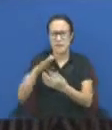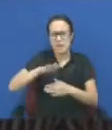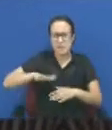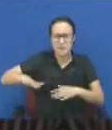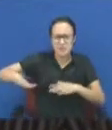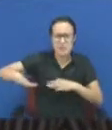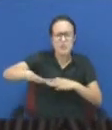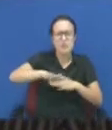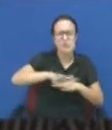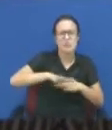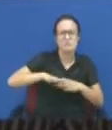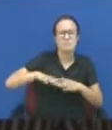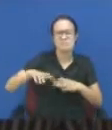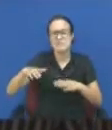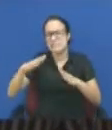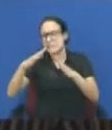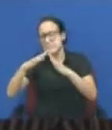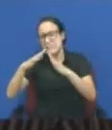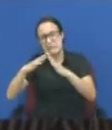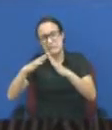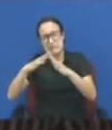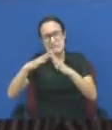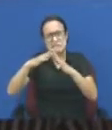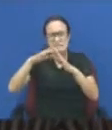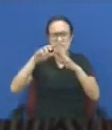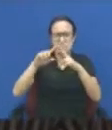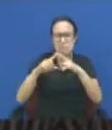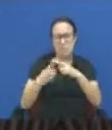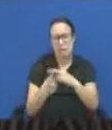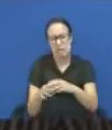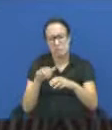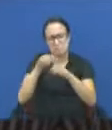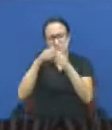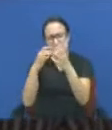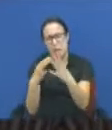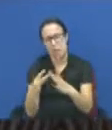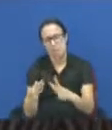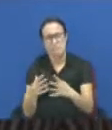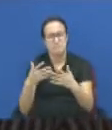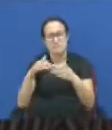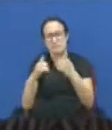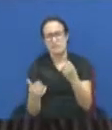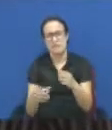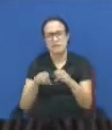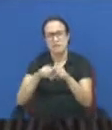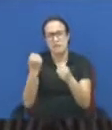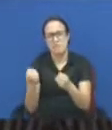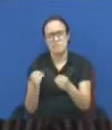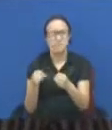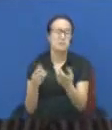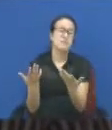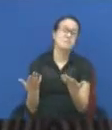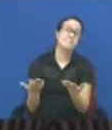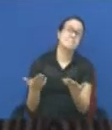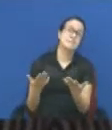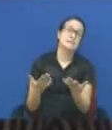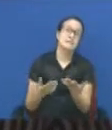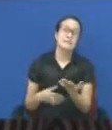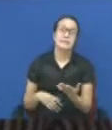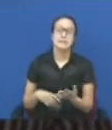que ficar fora de sua residência, interditada, mais especificamente a todos os falecidos